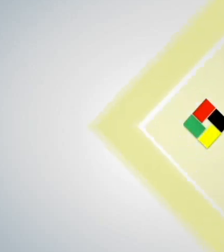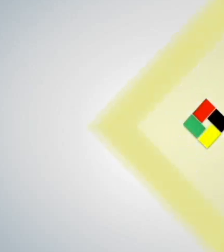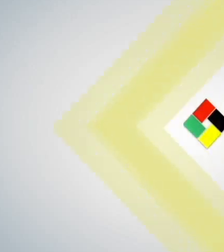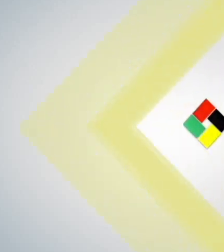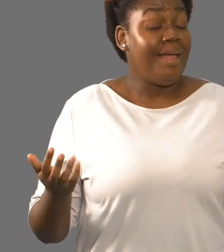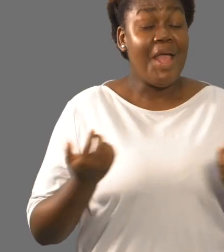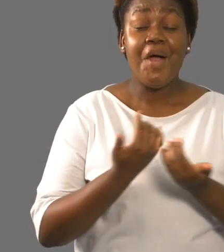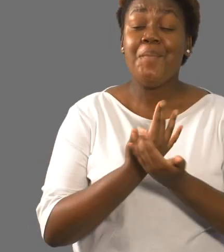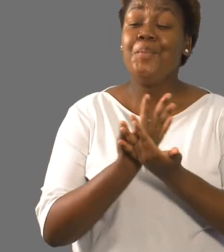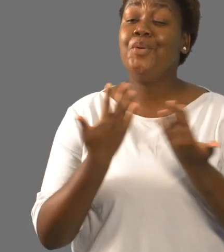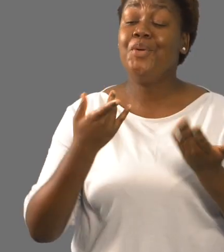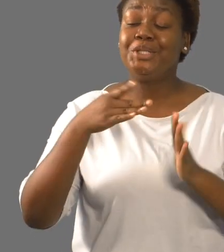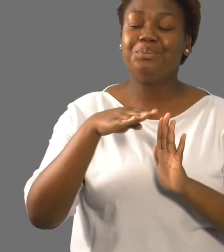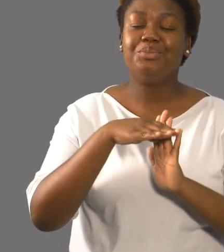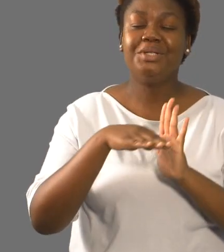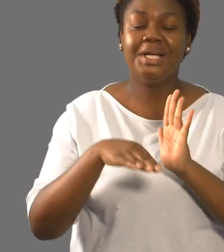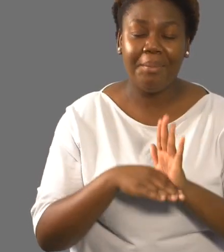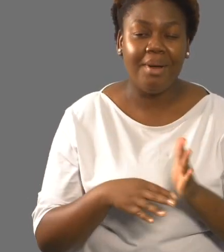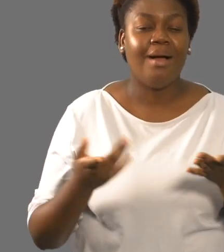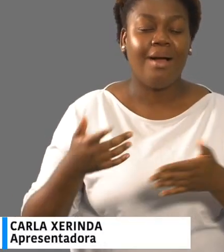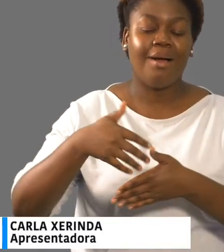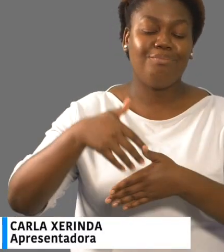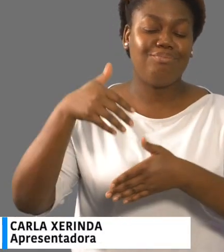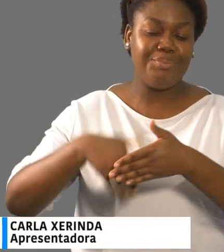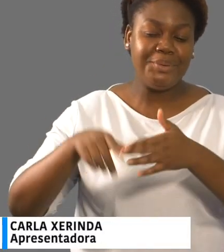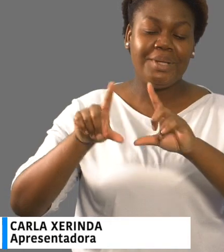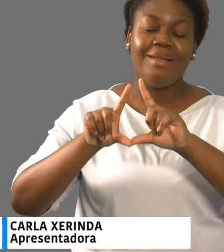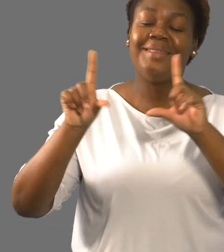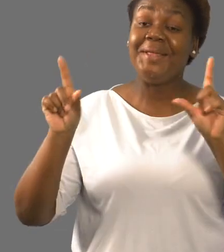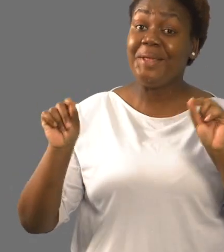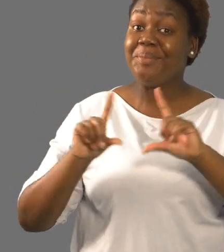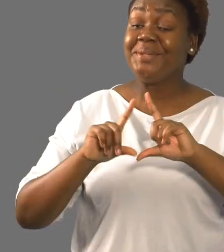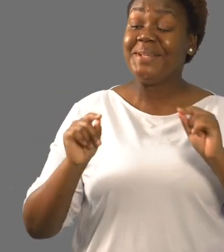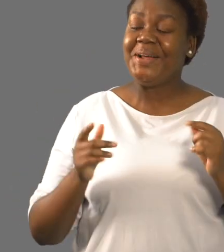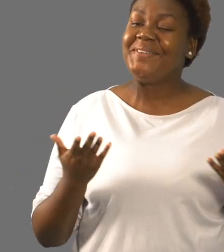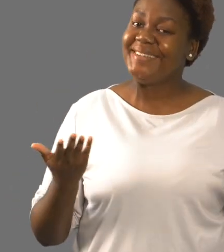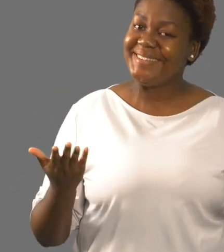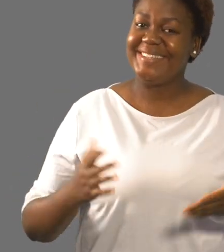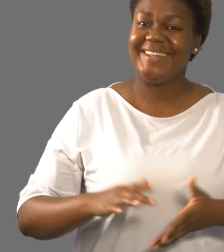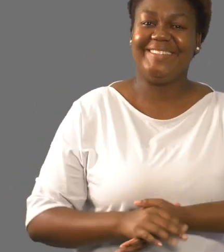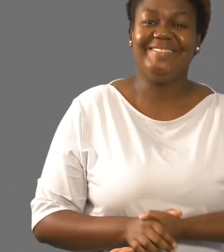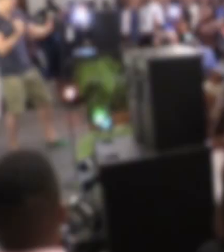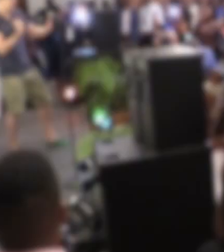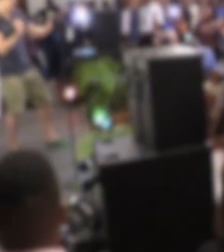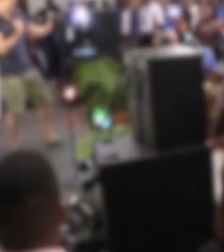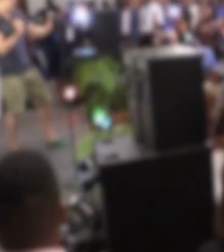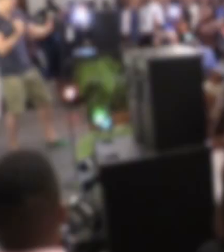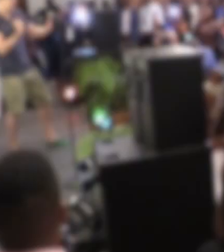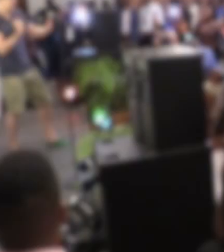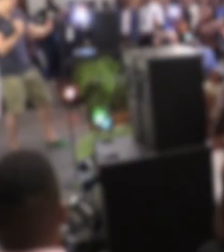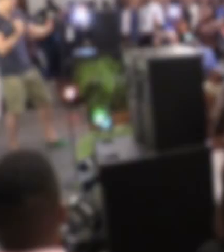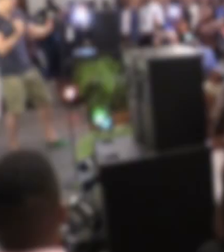O programa de hoje está muito animado e traz temas para muita reflexão.